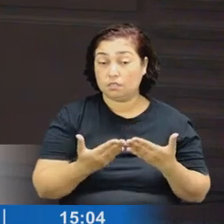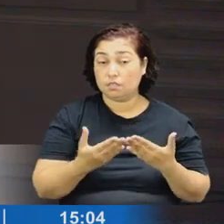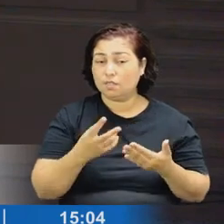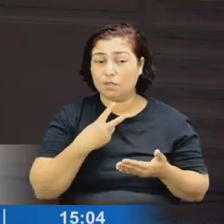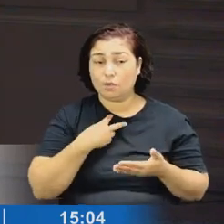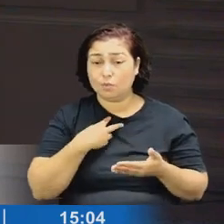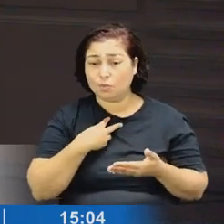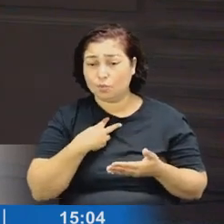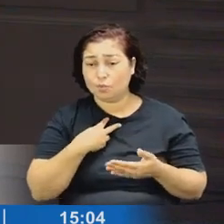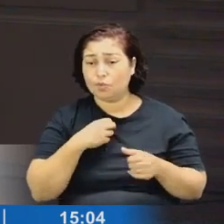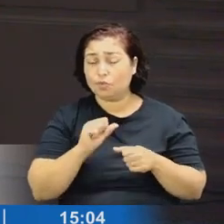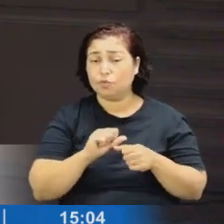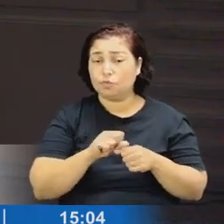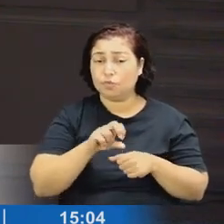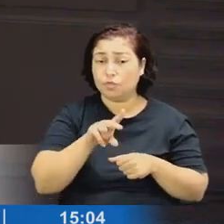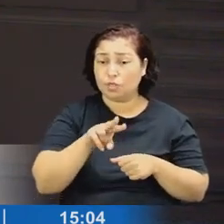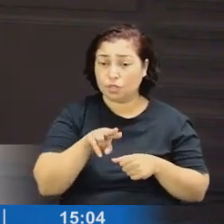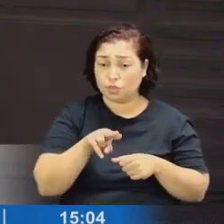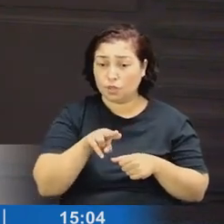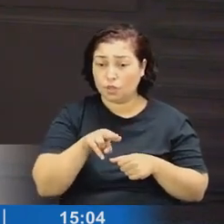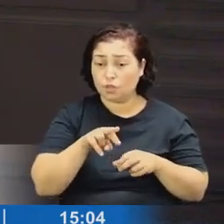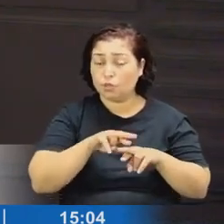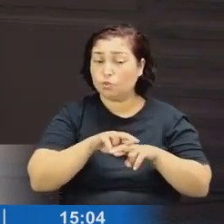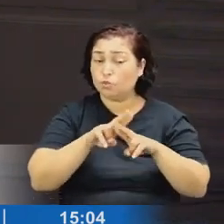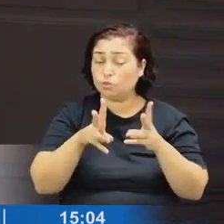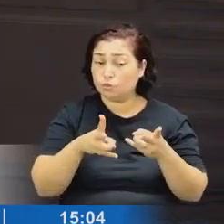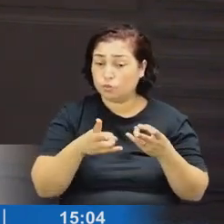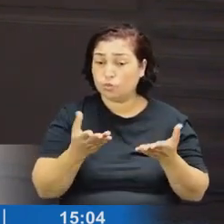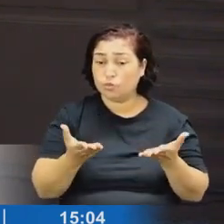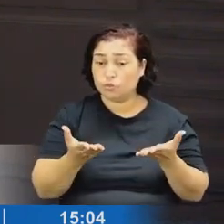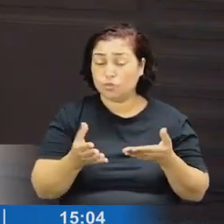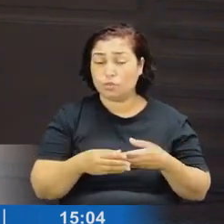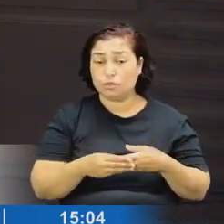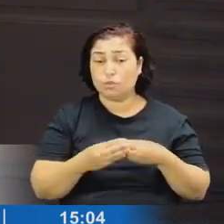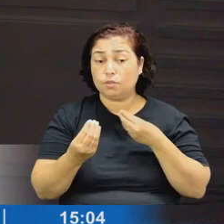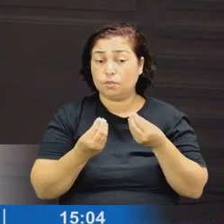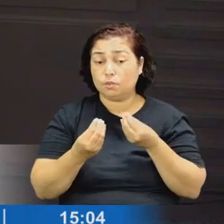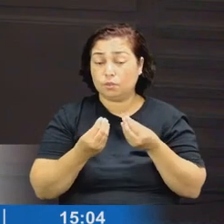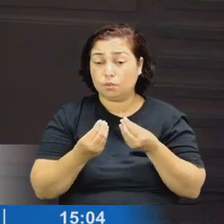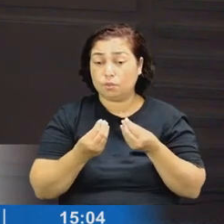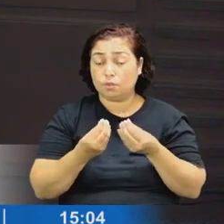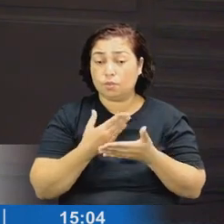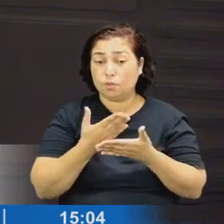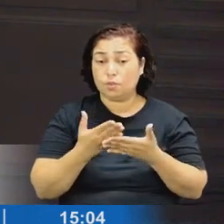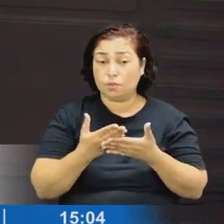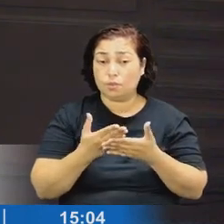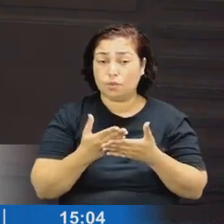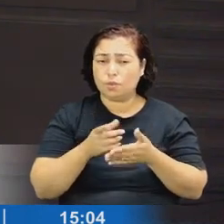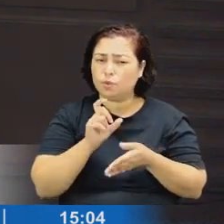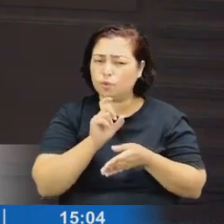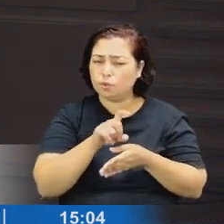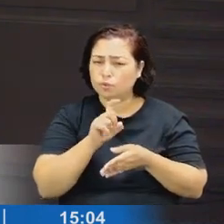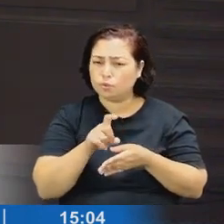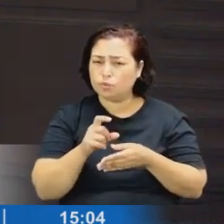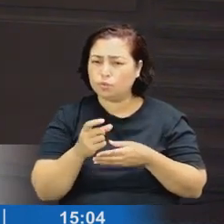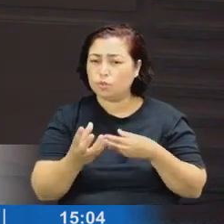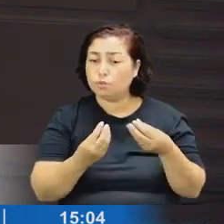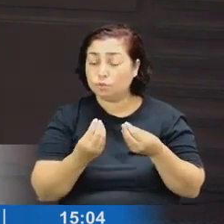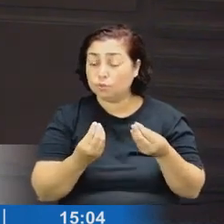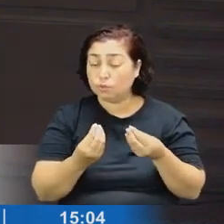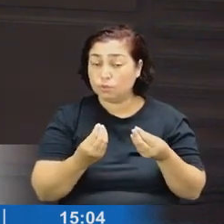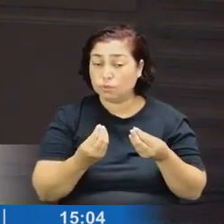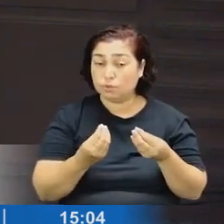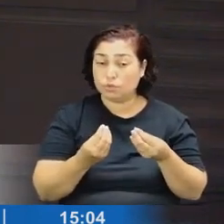fazer o mesmo conteúdo para plataforma diferente da Talvez seja o caso como deu uma uma curtidas né Muito discrepantes